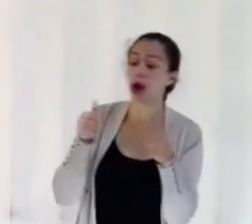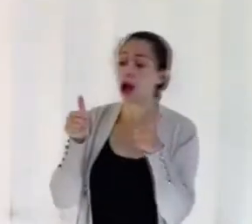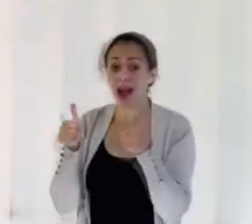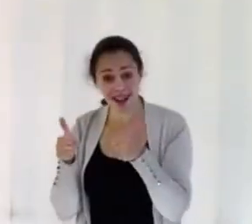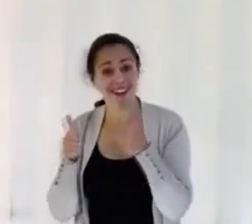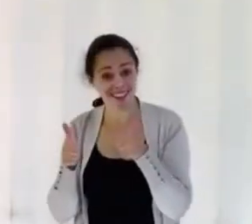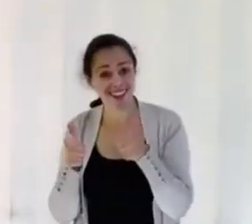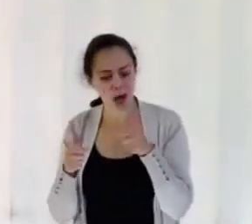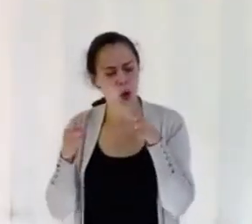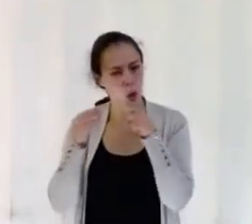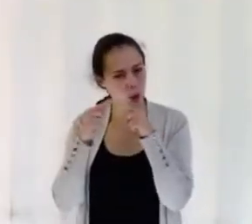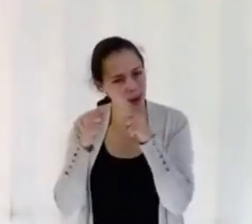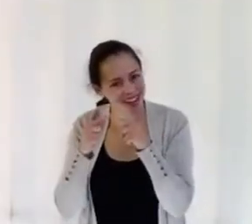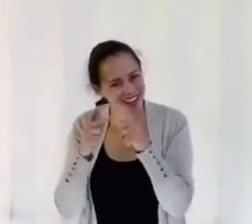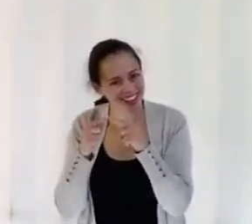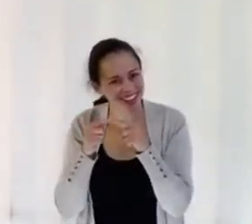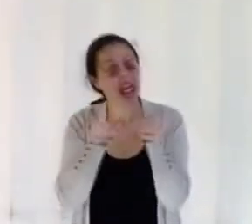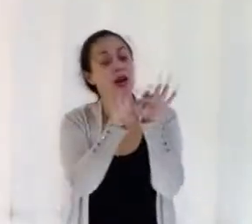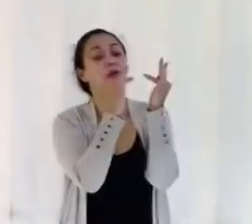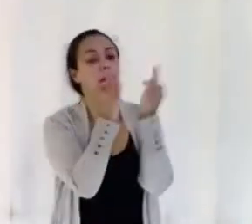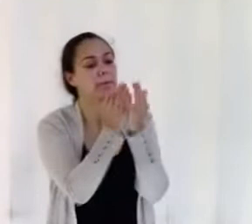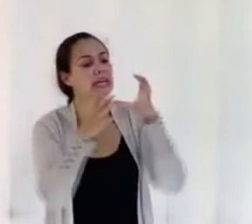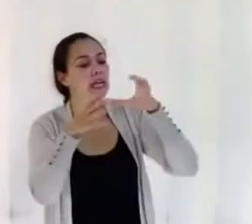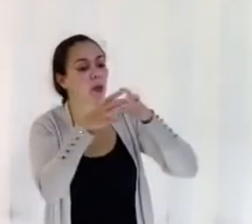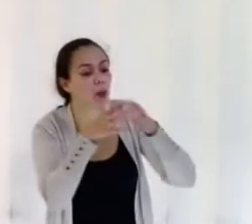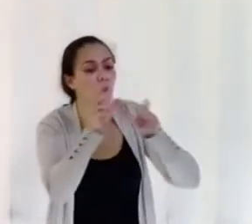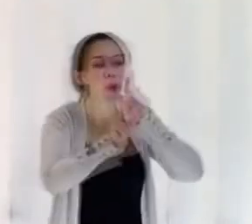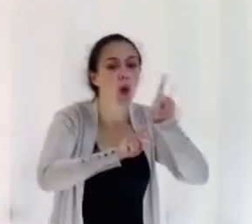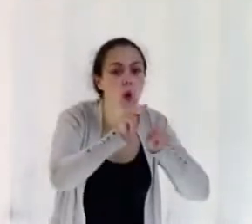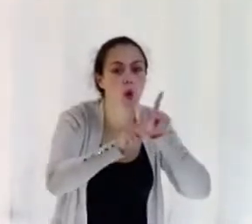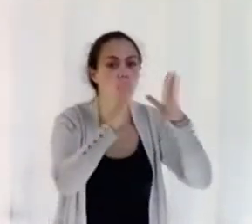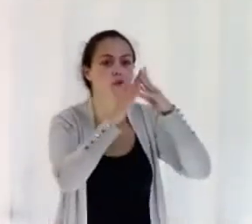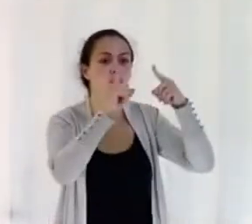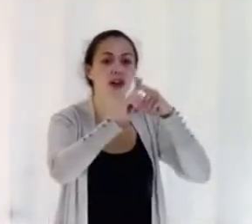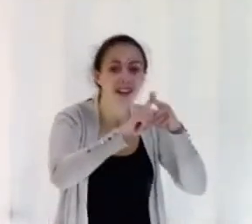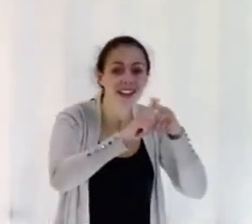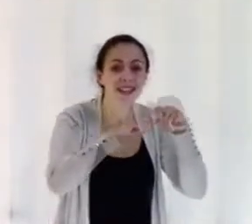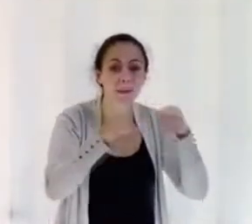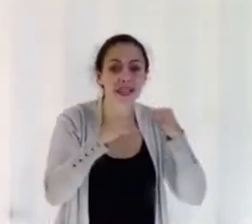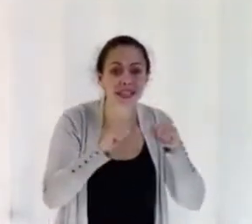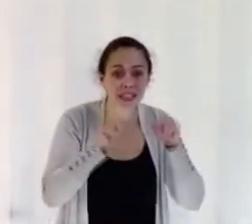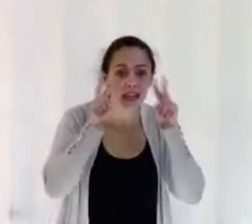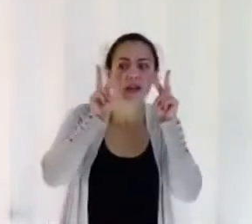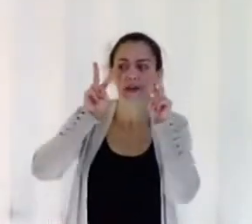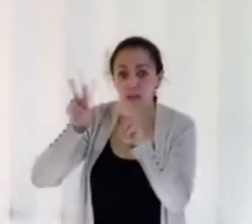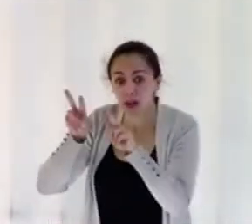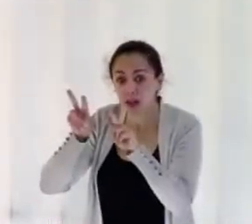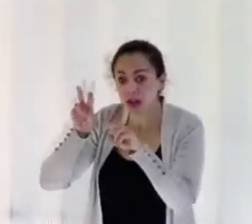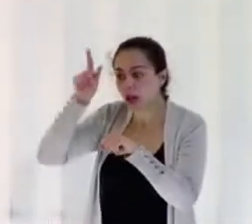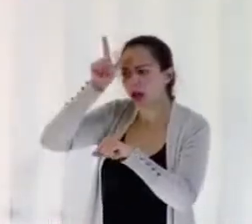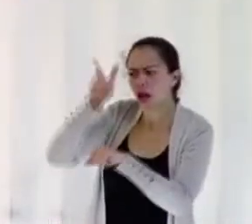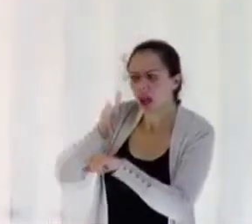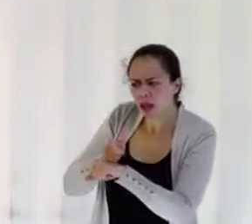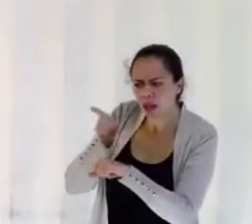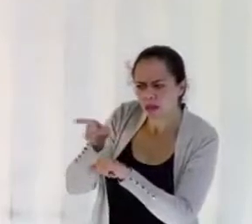bíblica. Por isso nós precisamos sim olhar para os nossos guias, mas não esquecer de ver se os guias estão caminhando